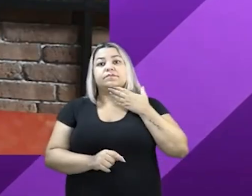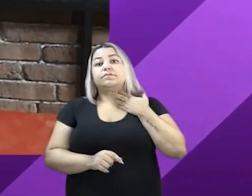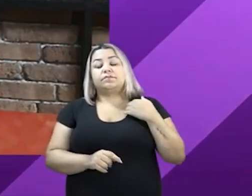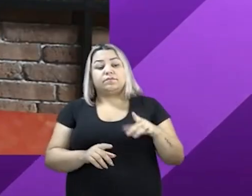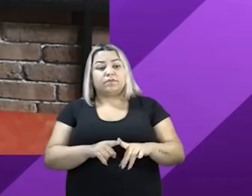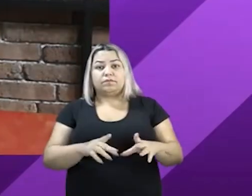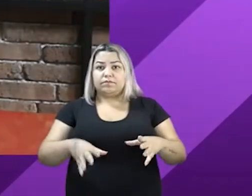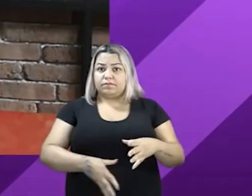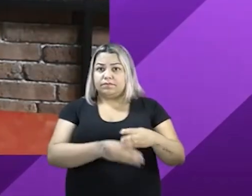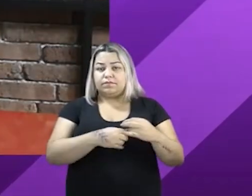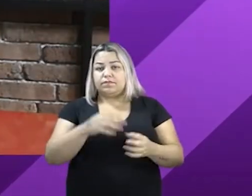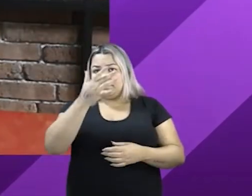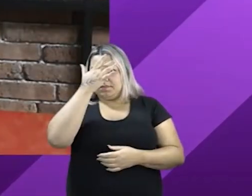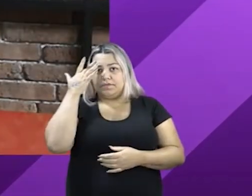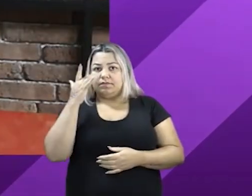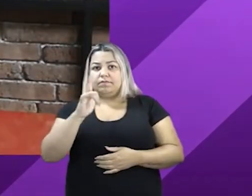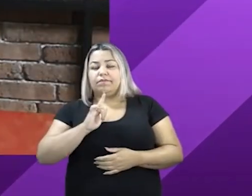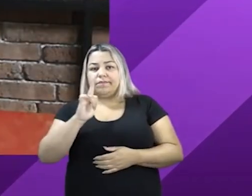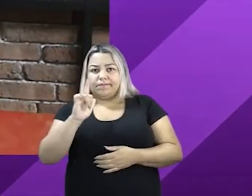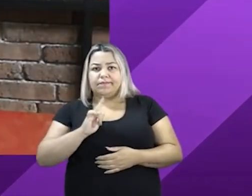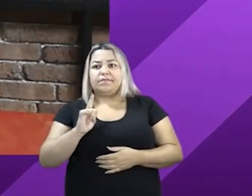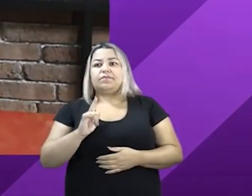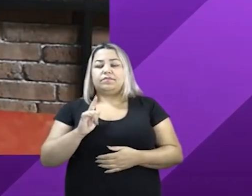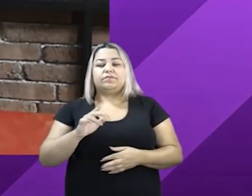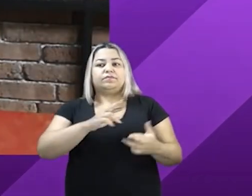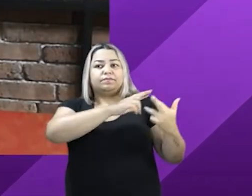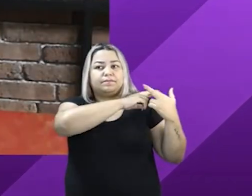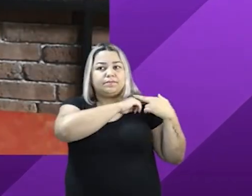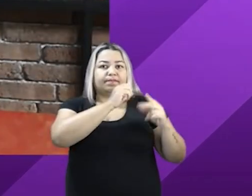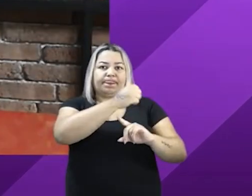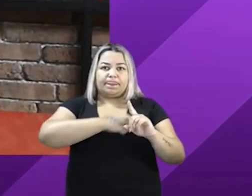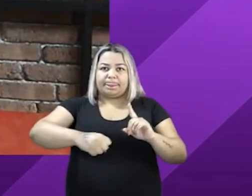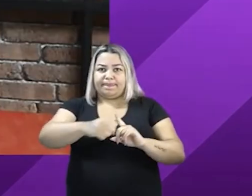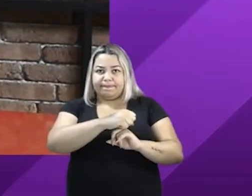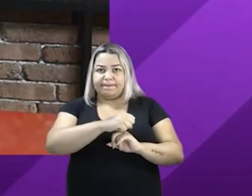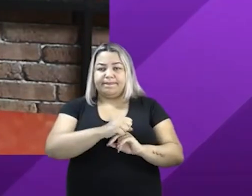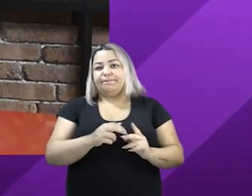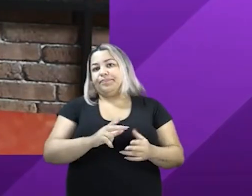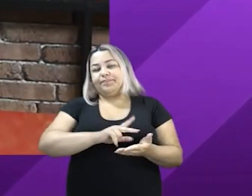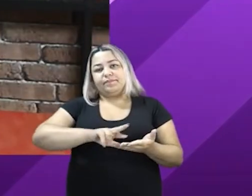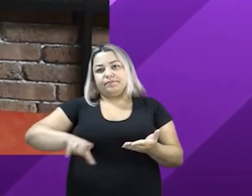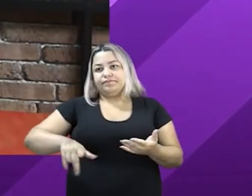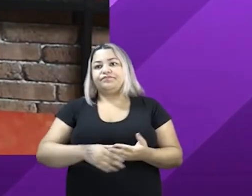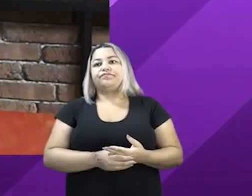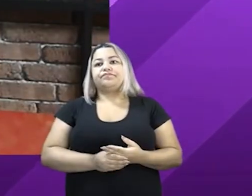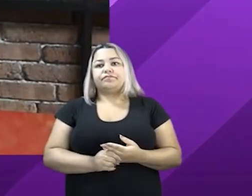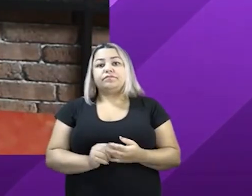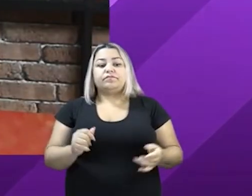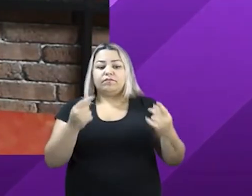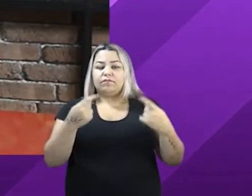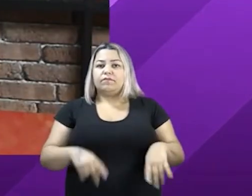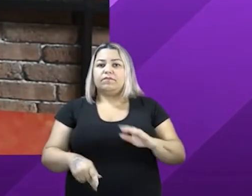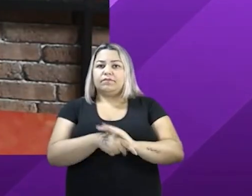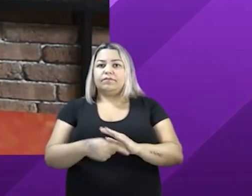contribui nesse sentido, né? De a gente ter esse despertar também de uma responsabilidade social, enfim, né? Do impacto político ali